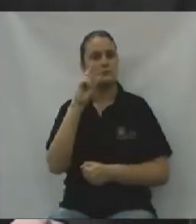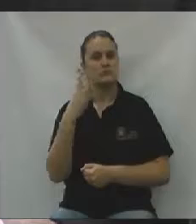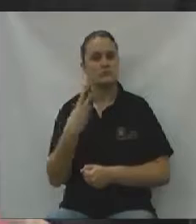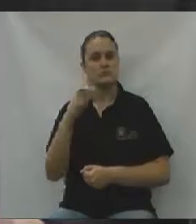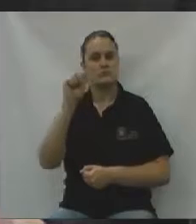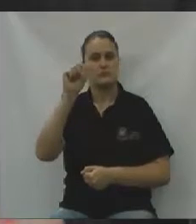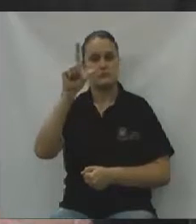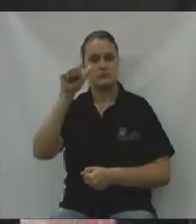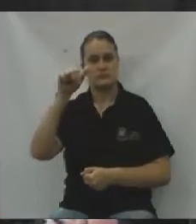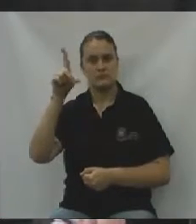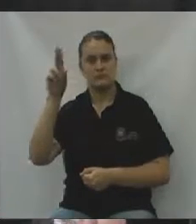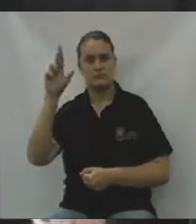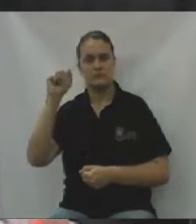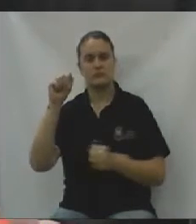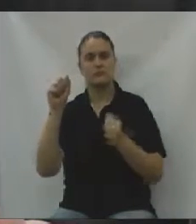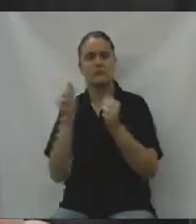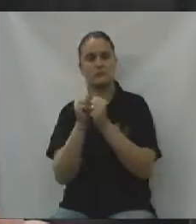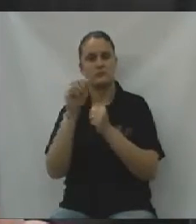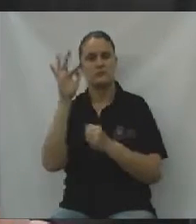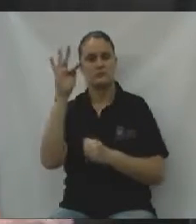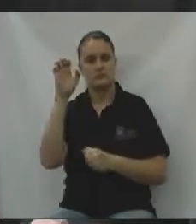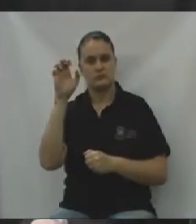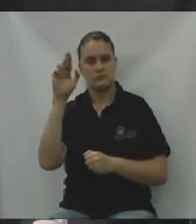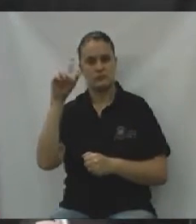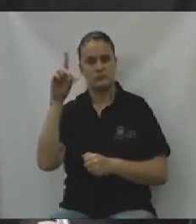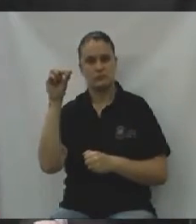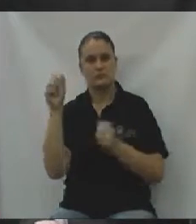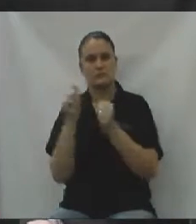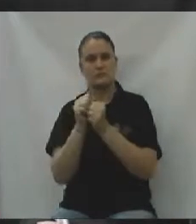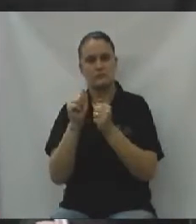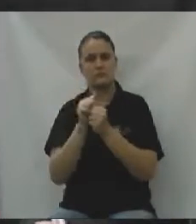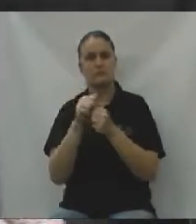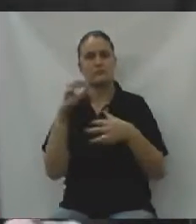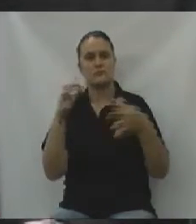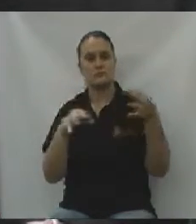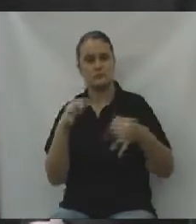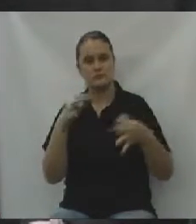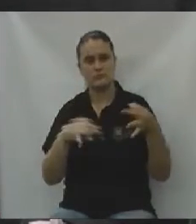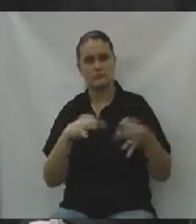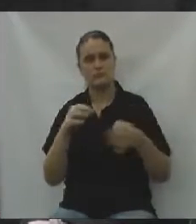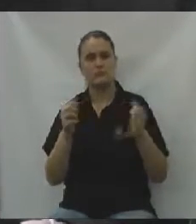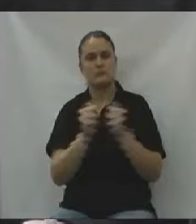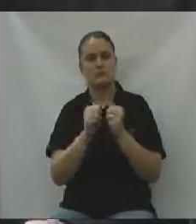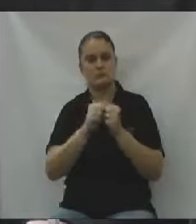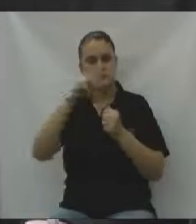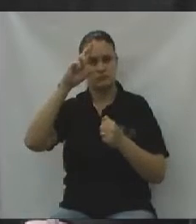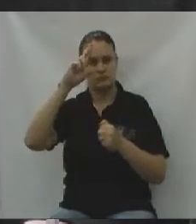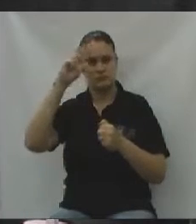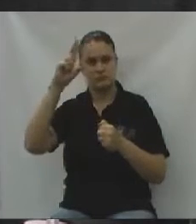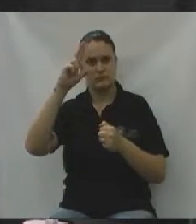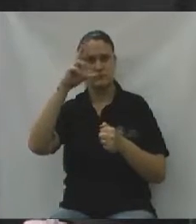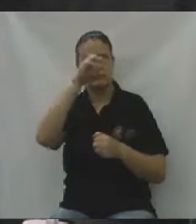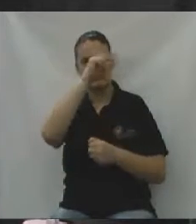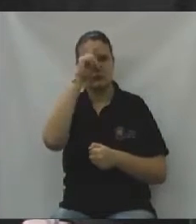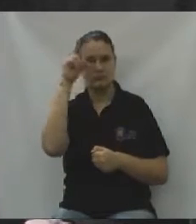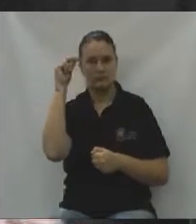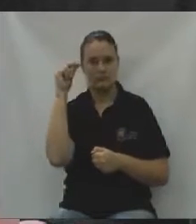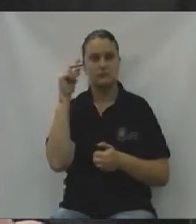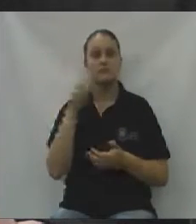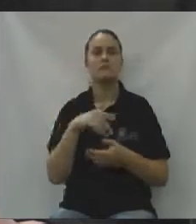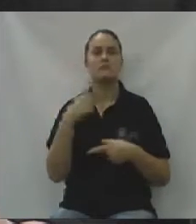o Fernando, passamos um longo tempo junto ao jurídico, junto à chefia de gabinete do senhor